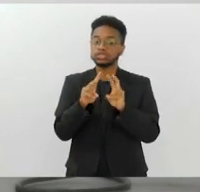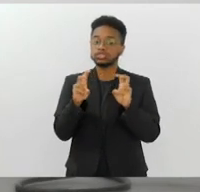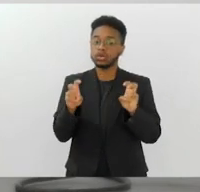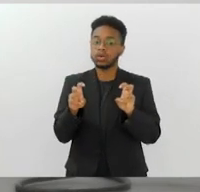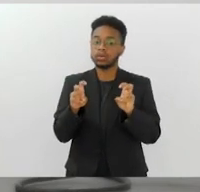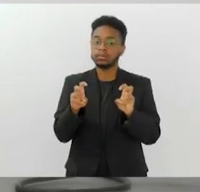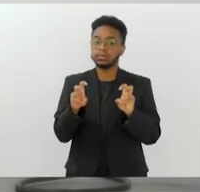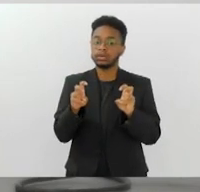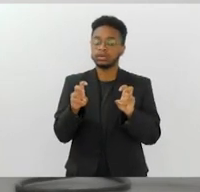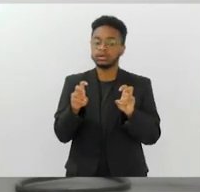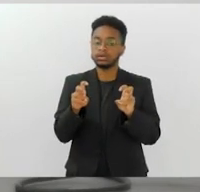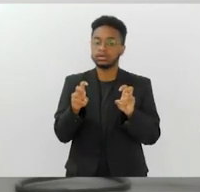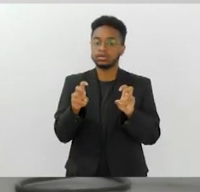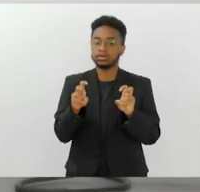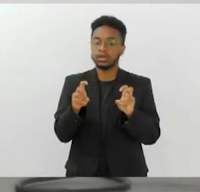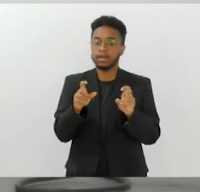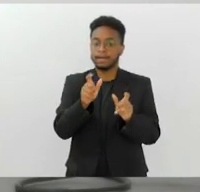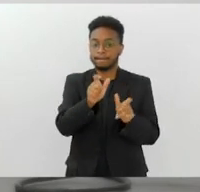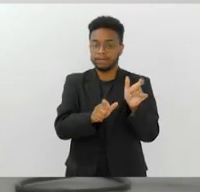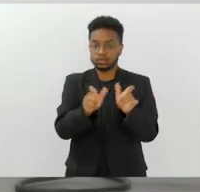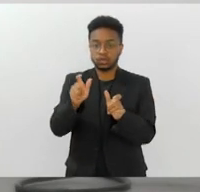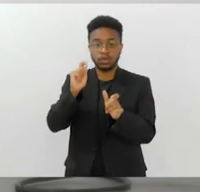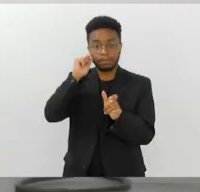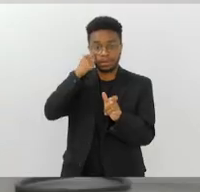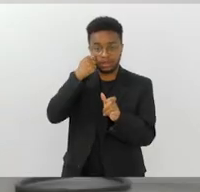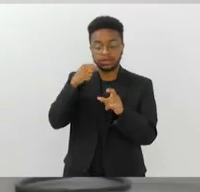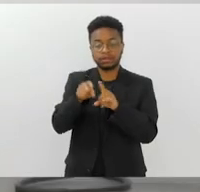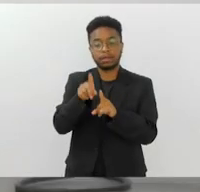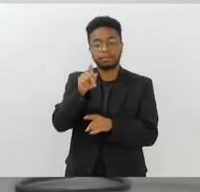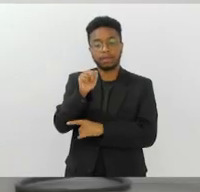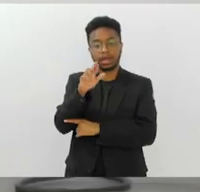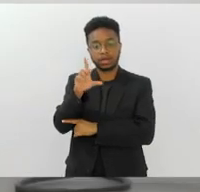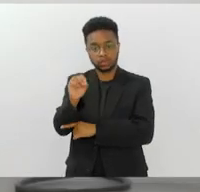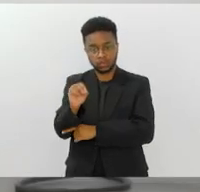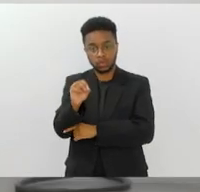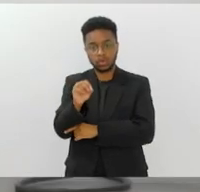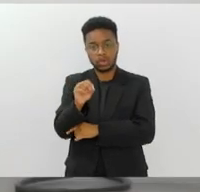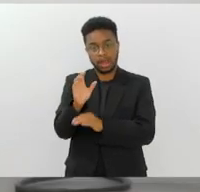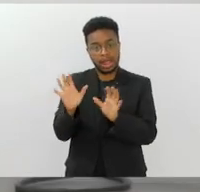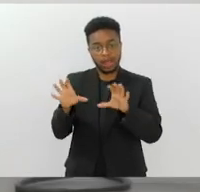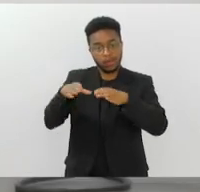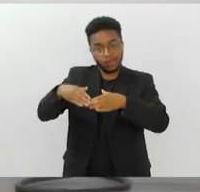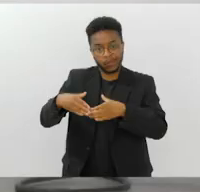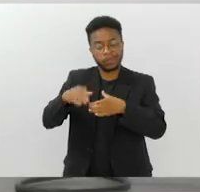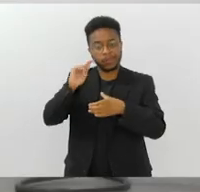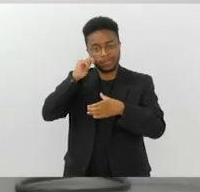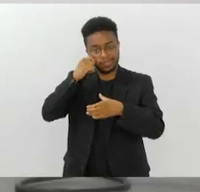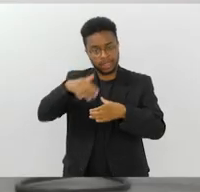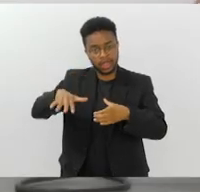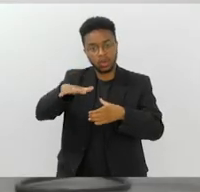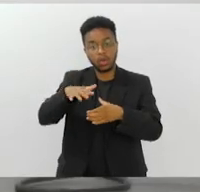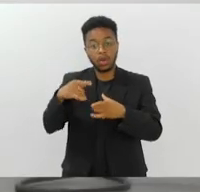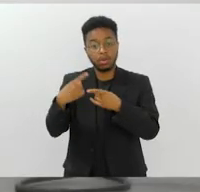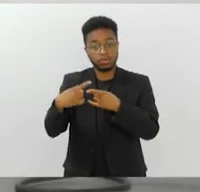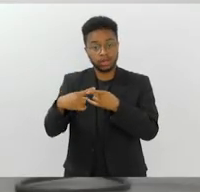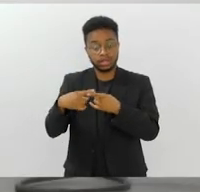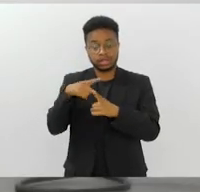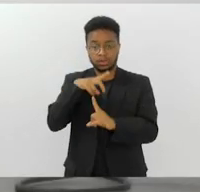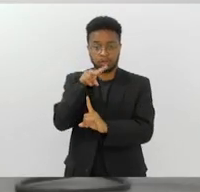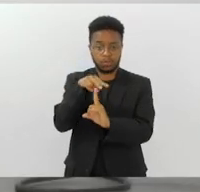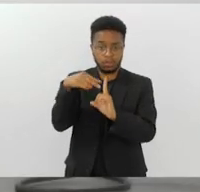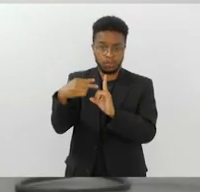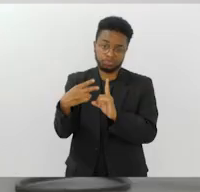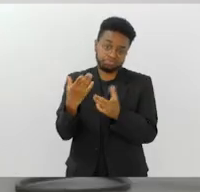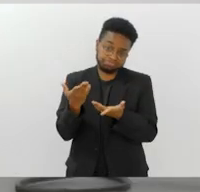das pessoas eh pretas e pardas ou seja da população negra que por uma questão de concepção Talvez